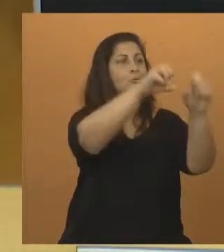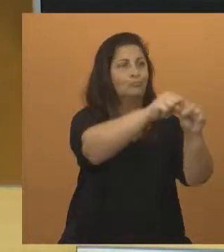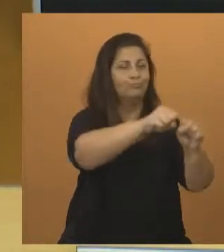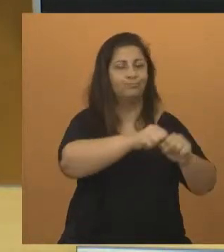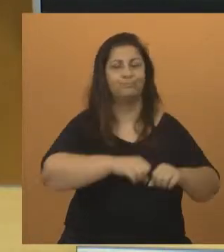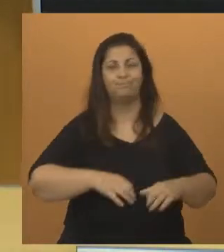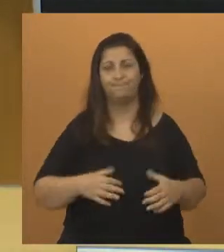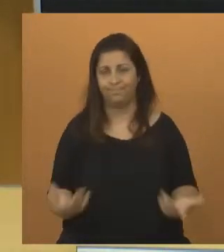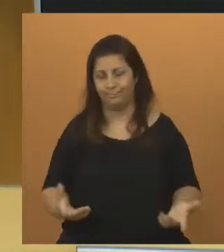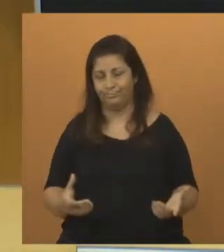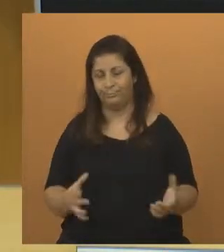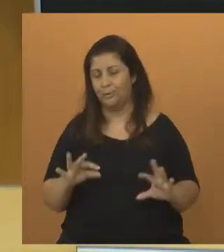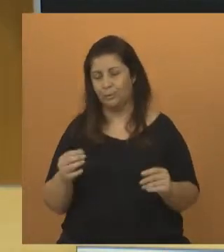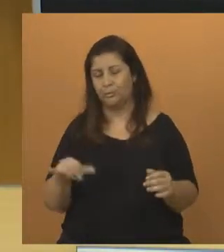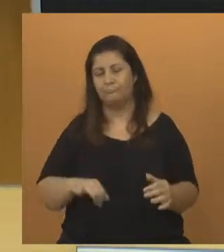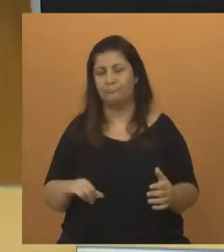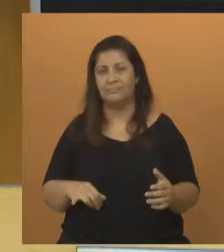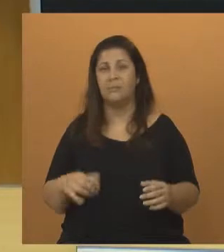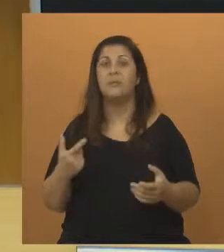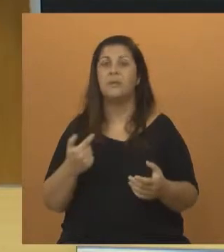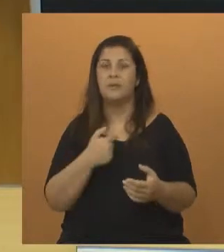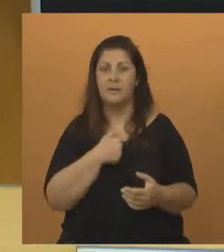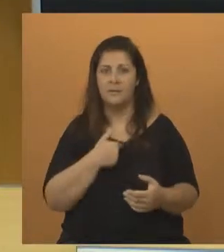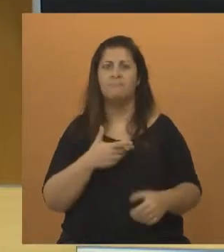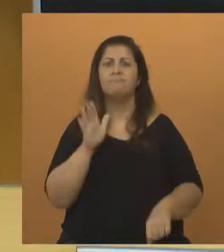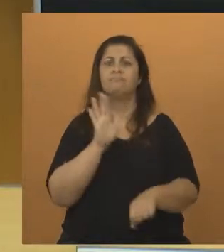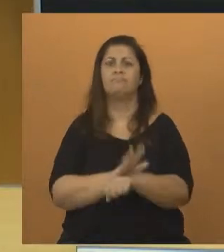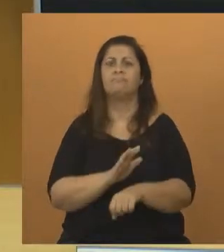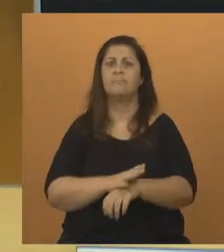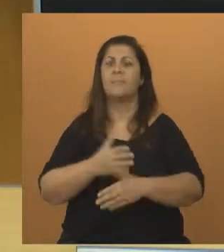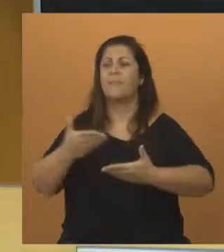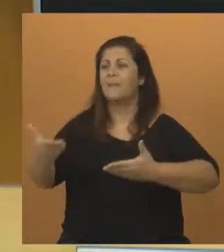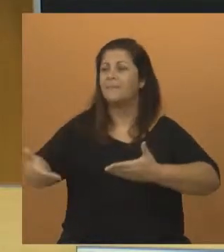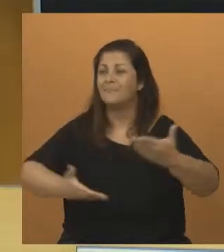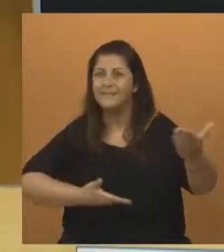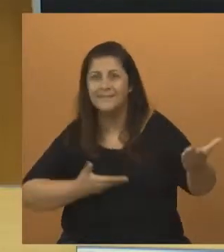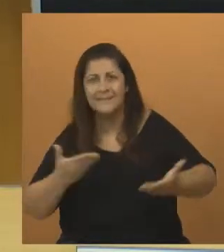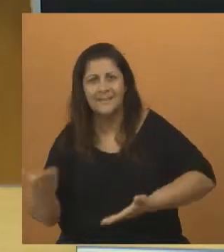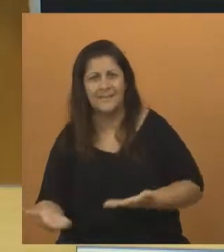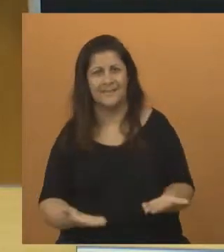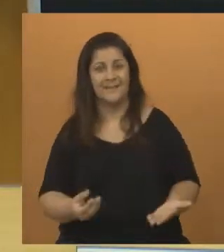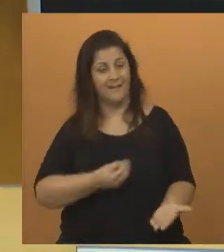isso. Então, sou favorável pela parceria, pelo bem social, pela